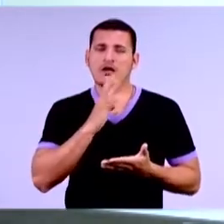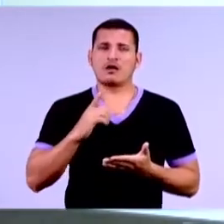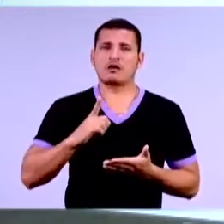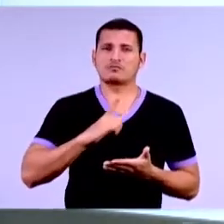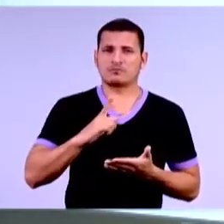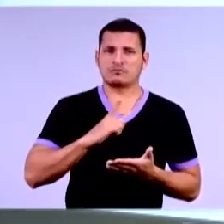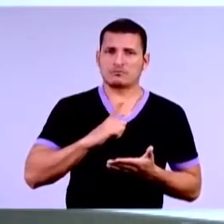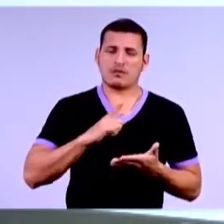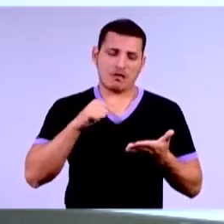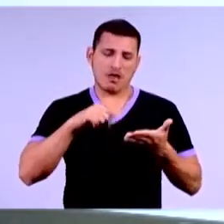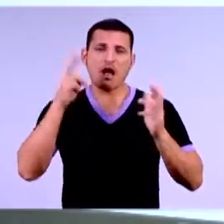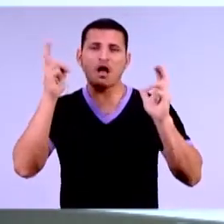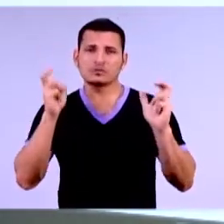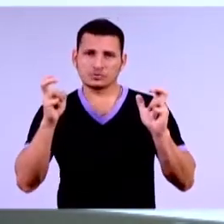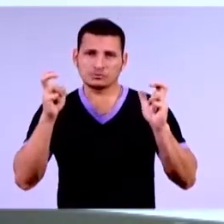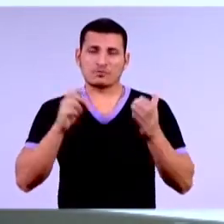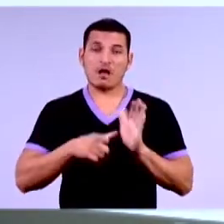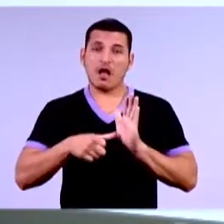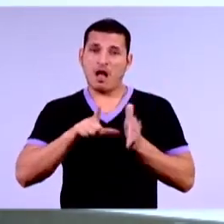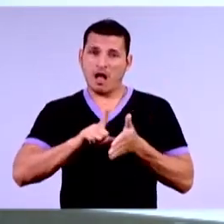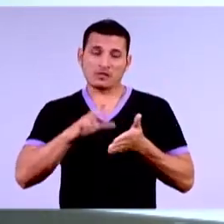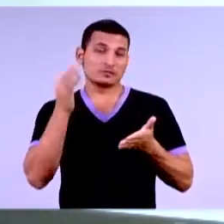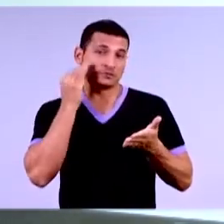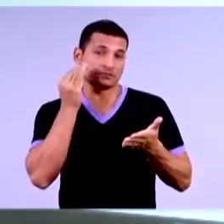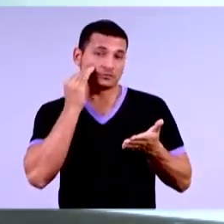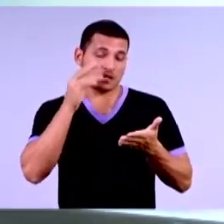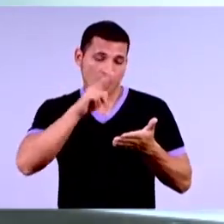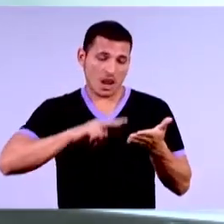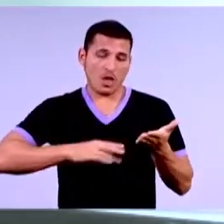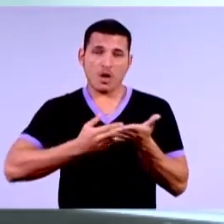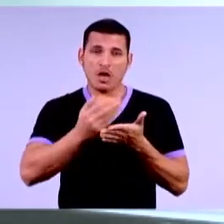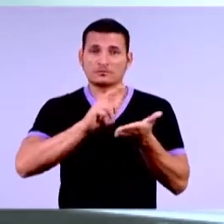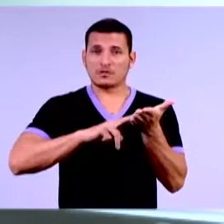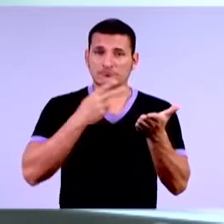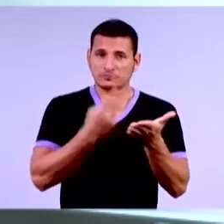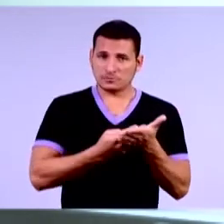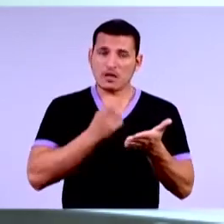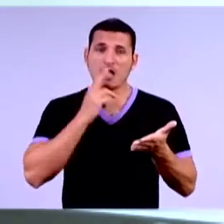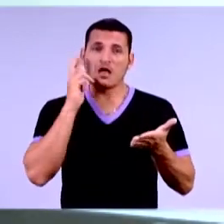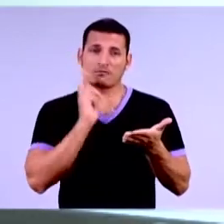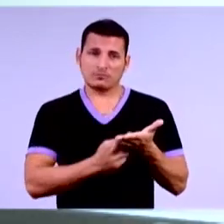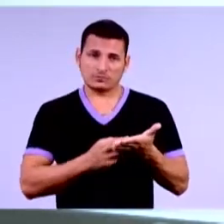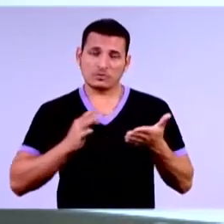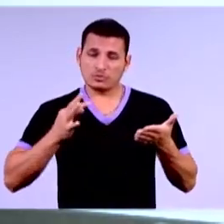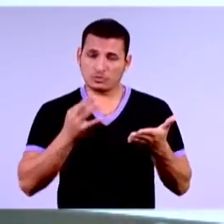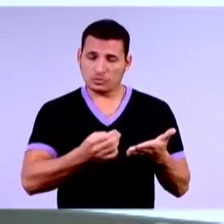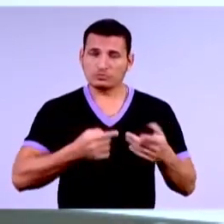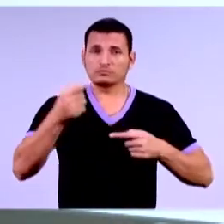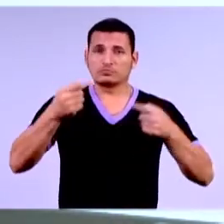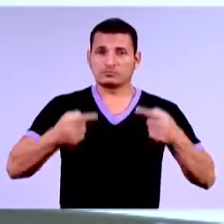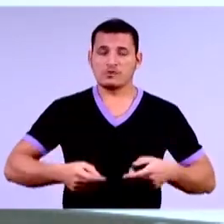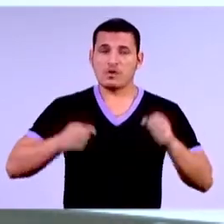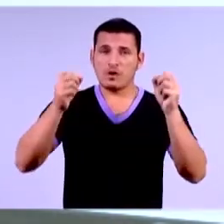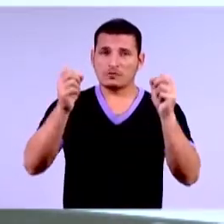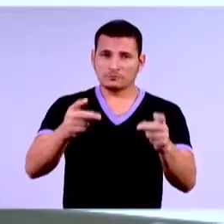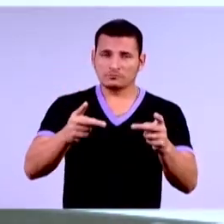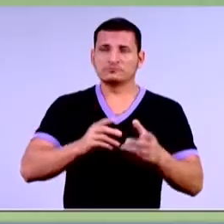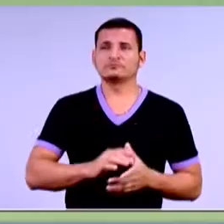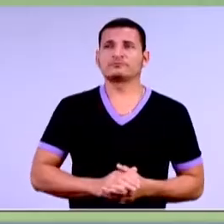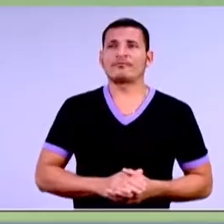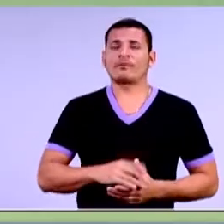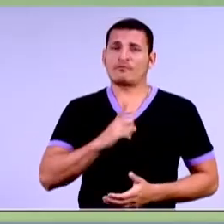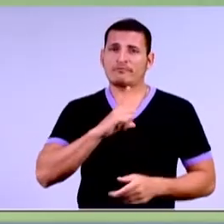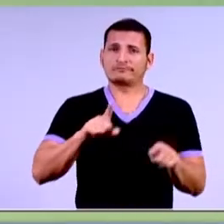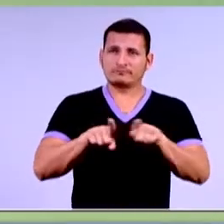sobre esse assunto antes de tentar começar a traduzir e responder todas as questões o que nós temos também